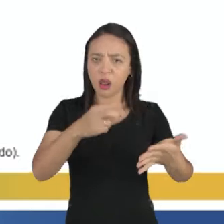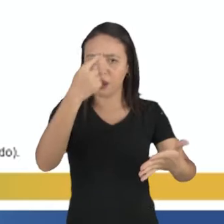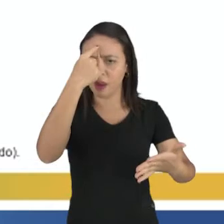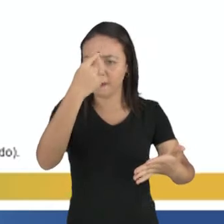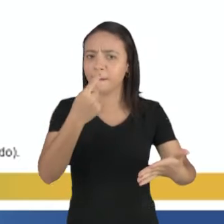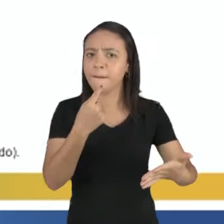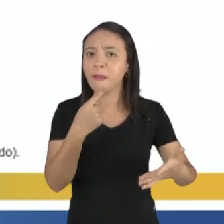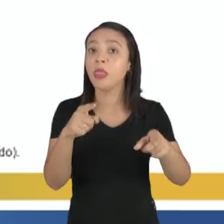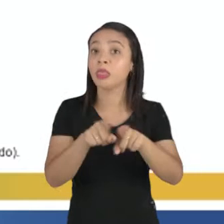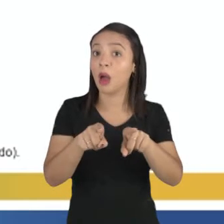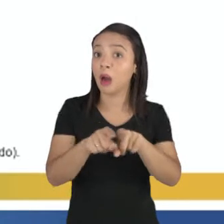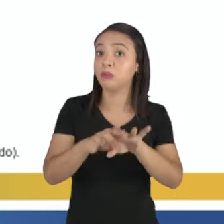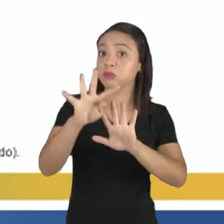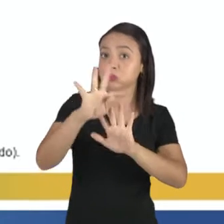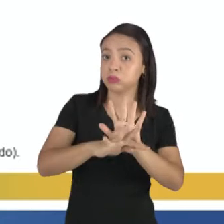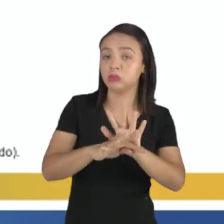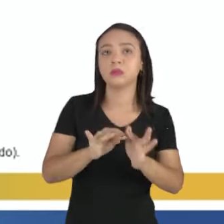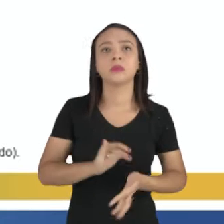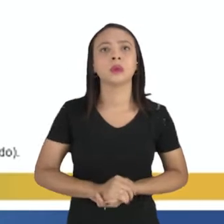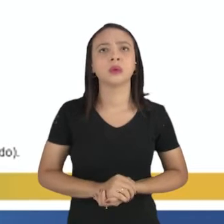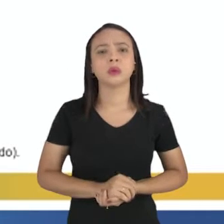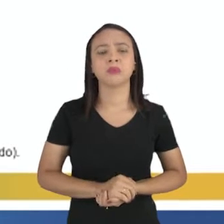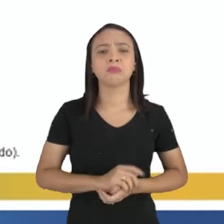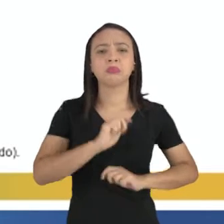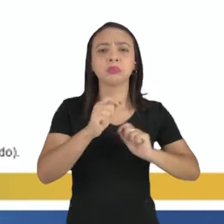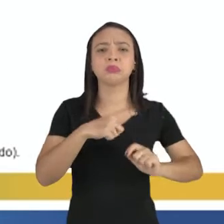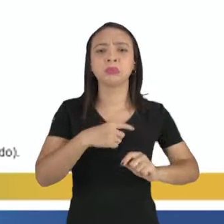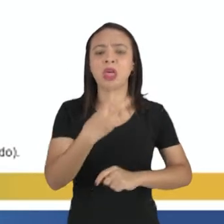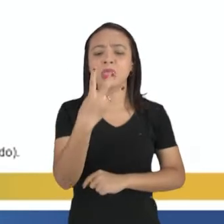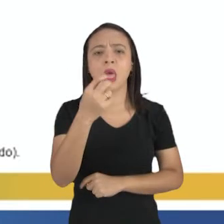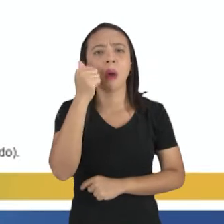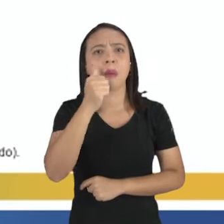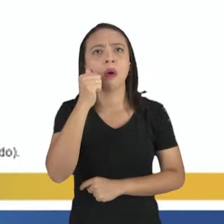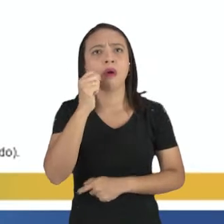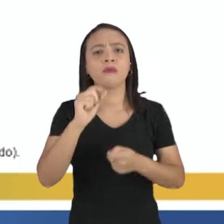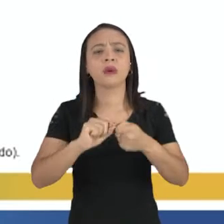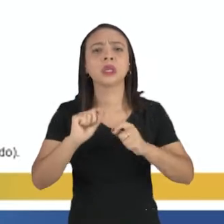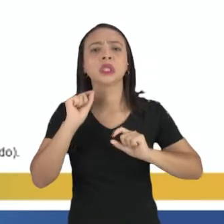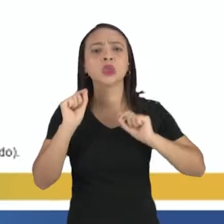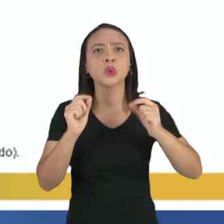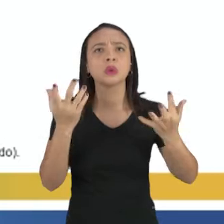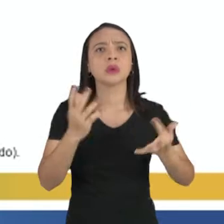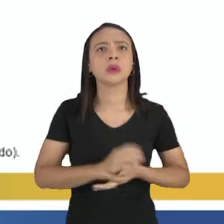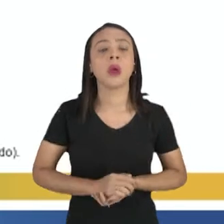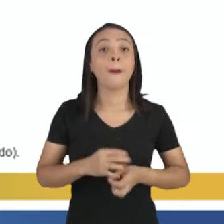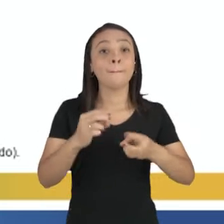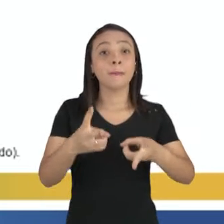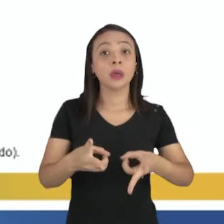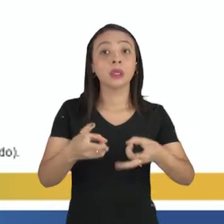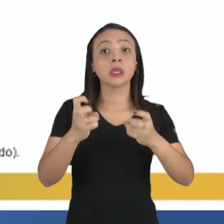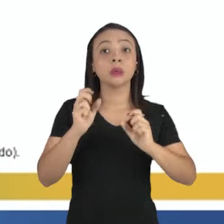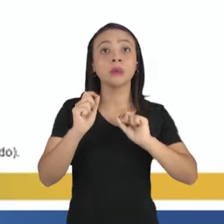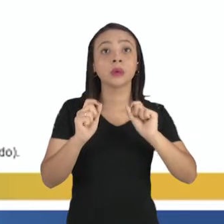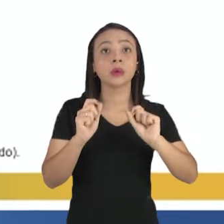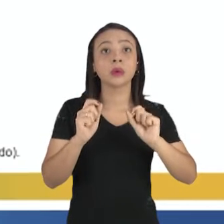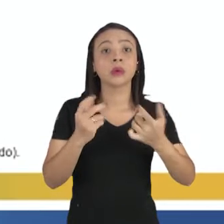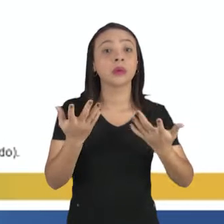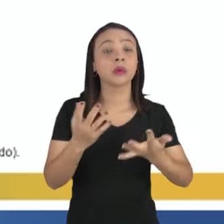imagem e leu o texto também. O que são essas 3 mulheres aqui? O que elas estão fazendo? Percebam que elas estão